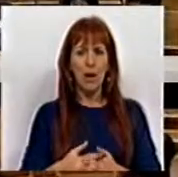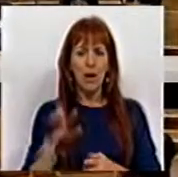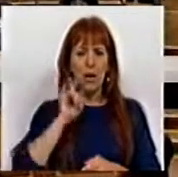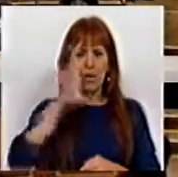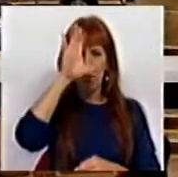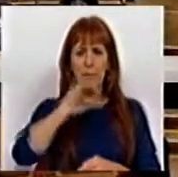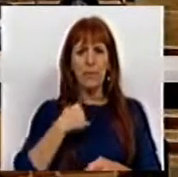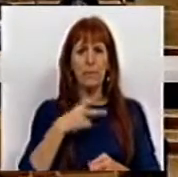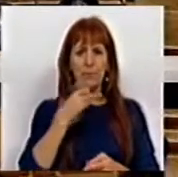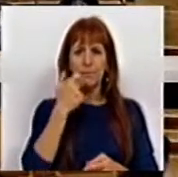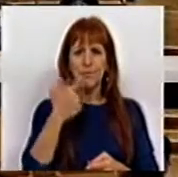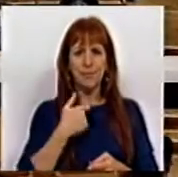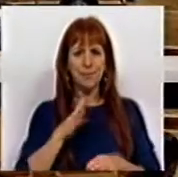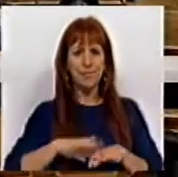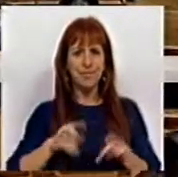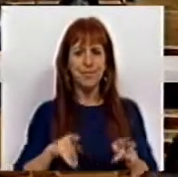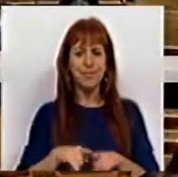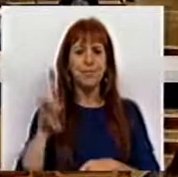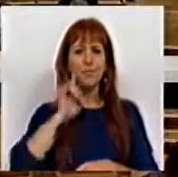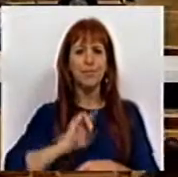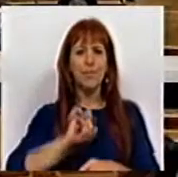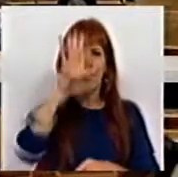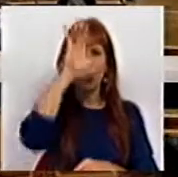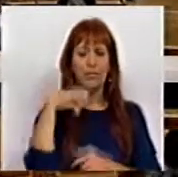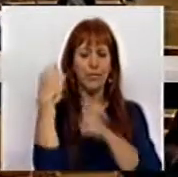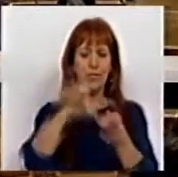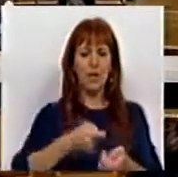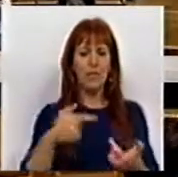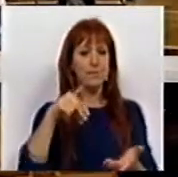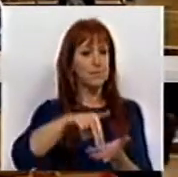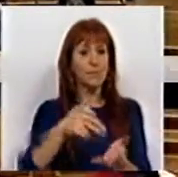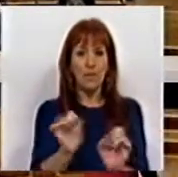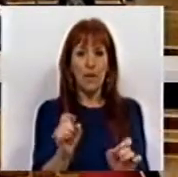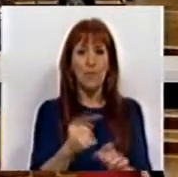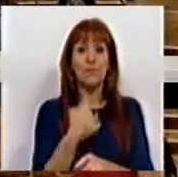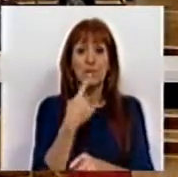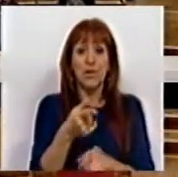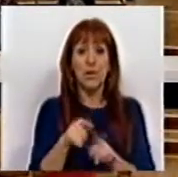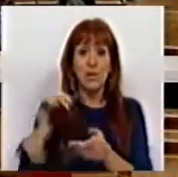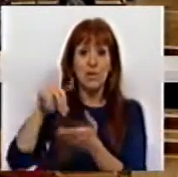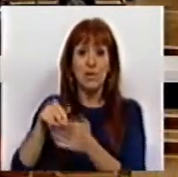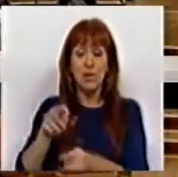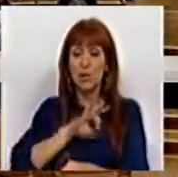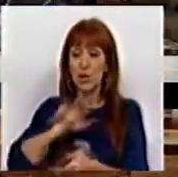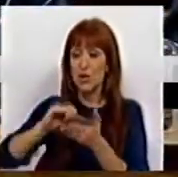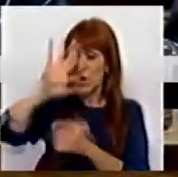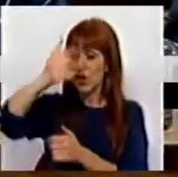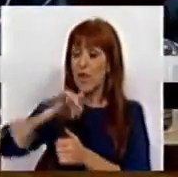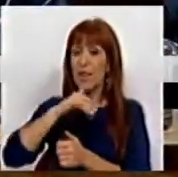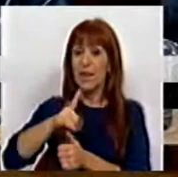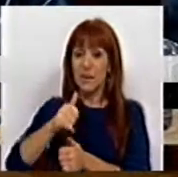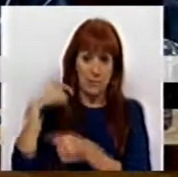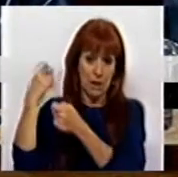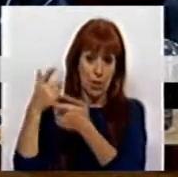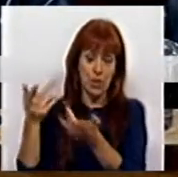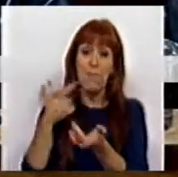A senhora Ministra já respondeu sobre o facto da senhora Ministra da Agricultura não estar presente, referindo que estava presente o senhor Secretário de Estado